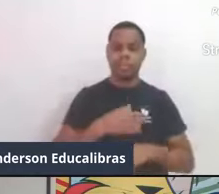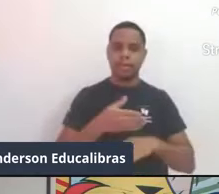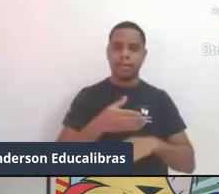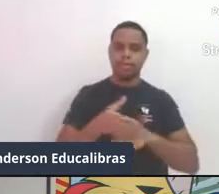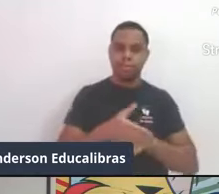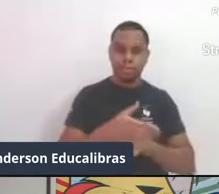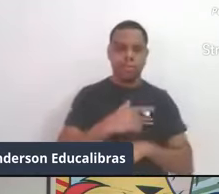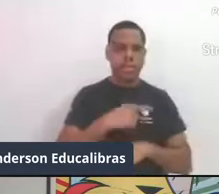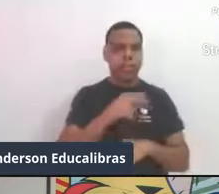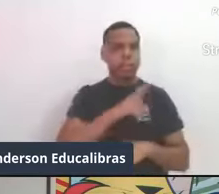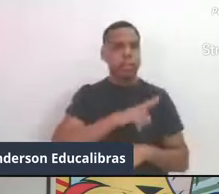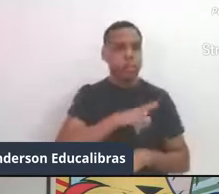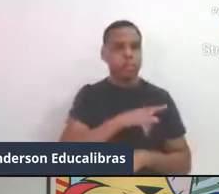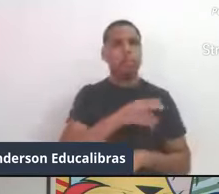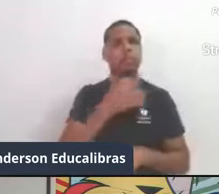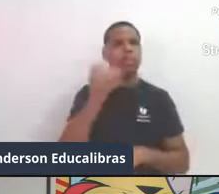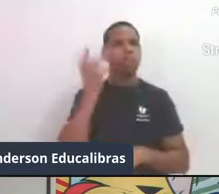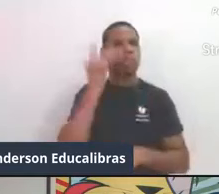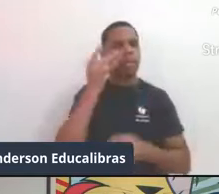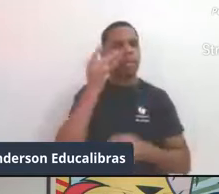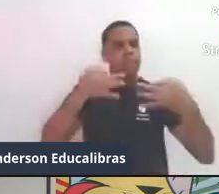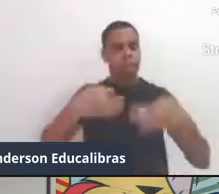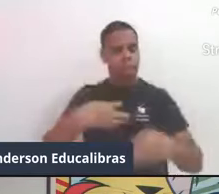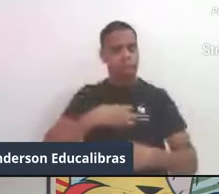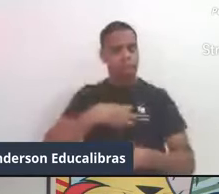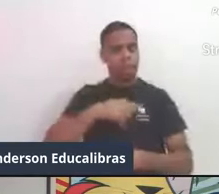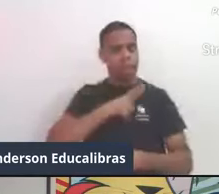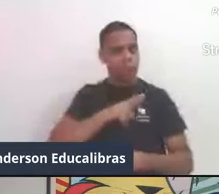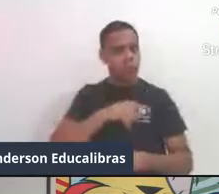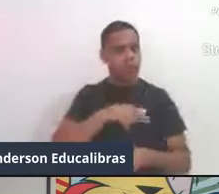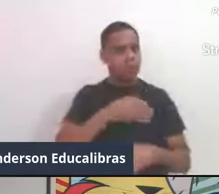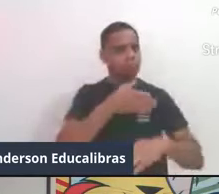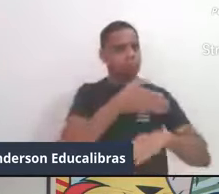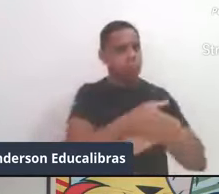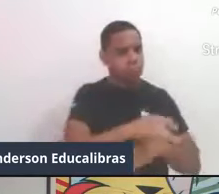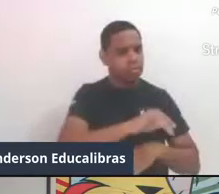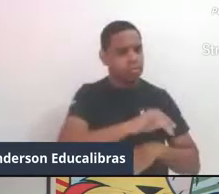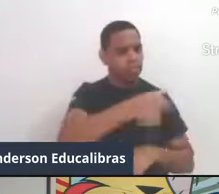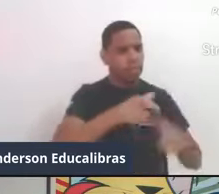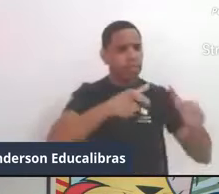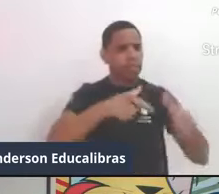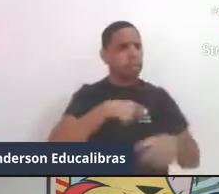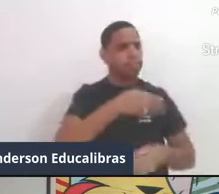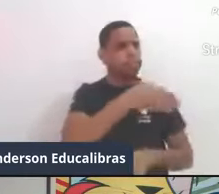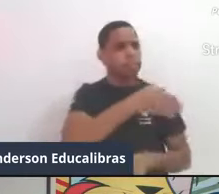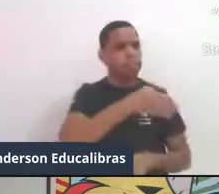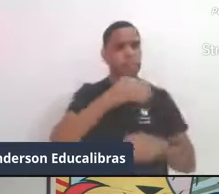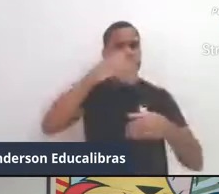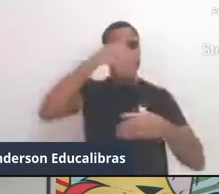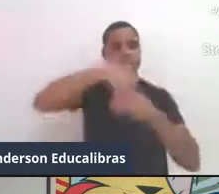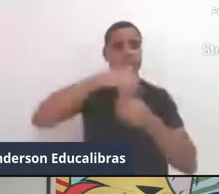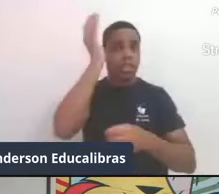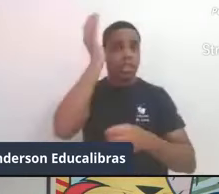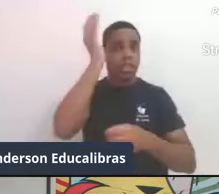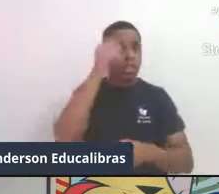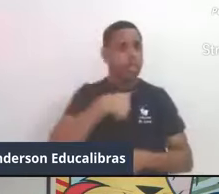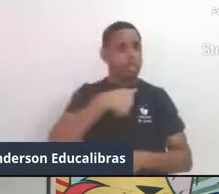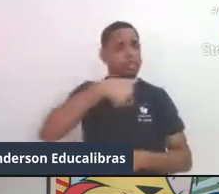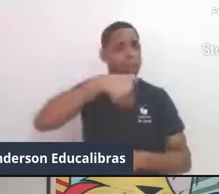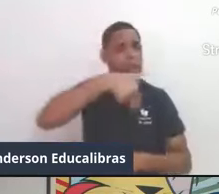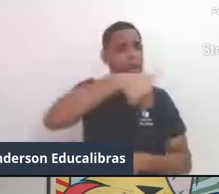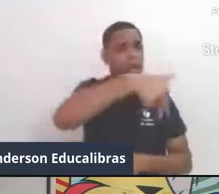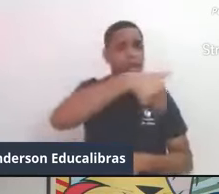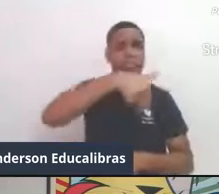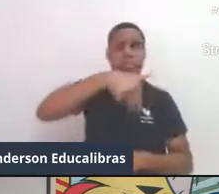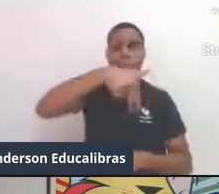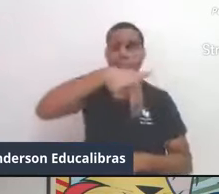desse espaço, né? Usa como parte integrante de um processo de realização pessoal